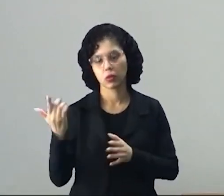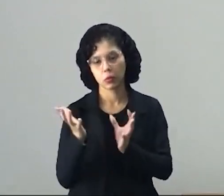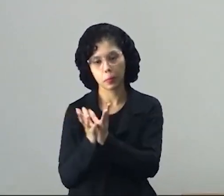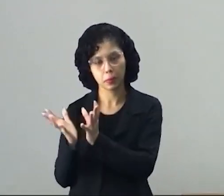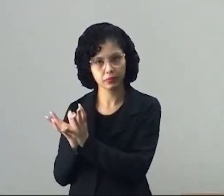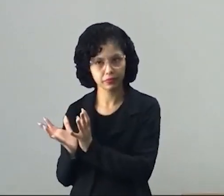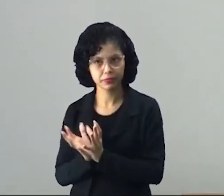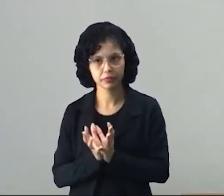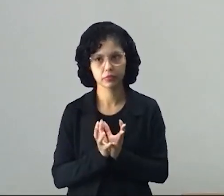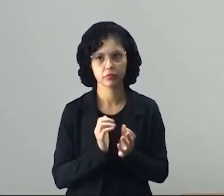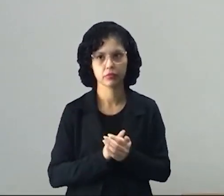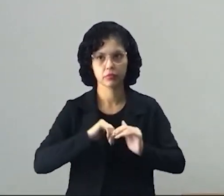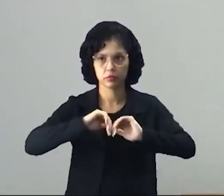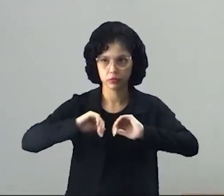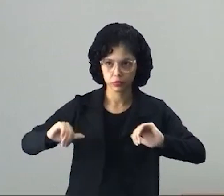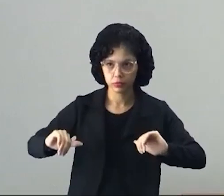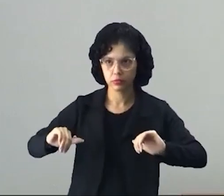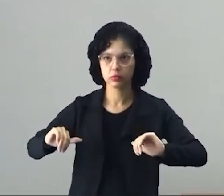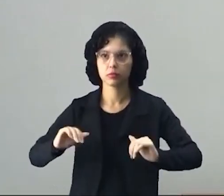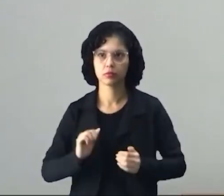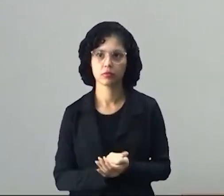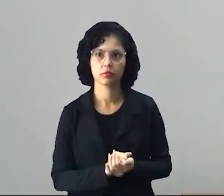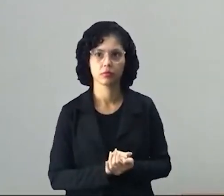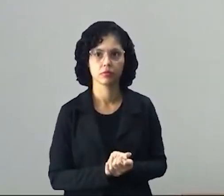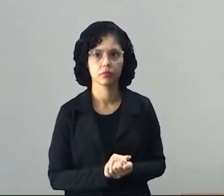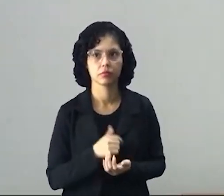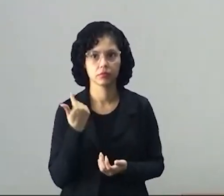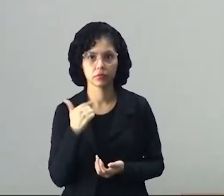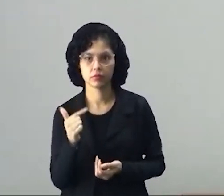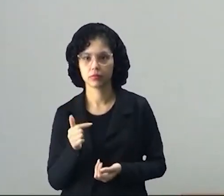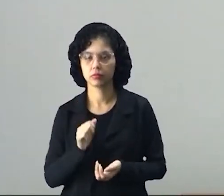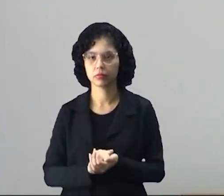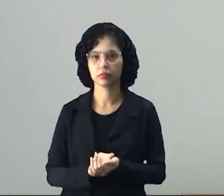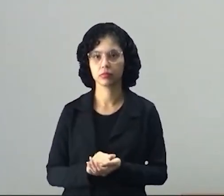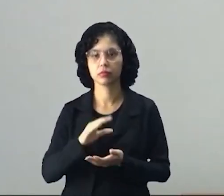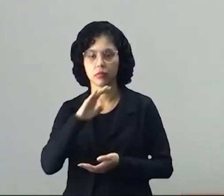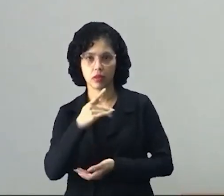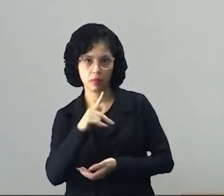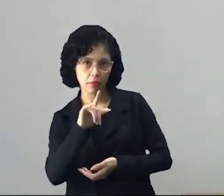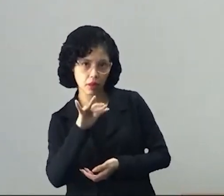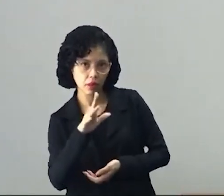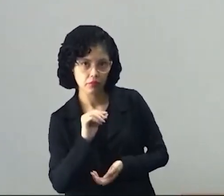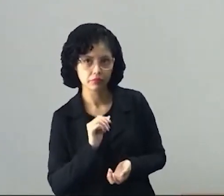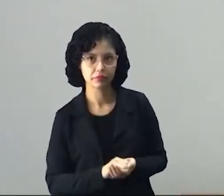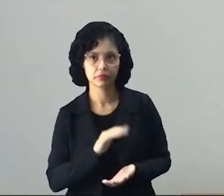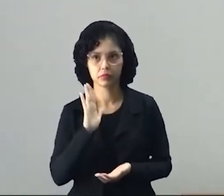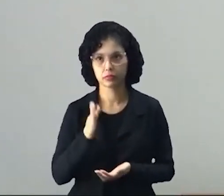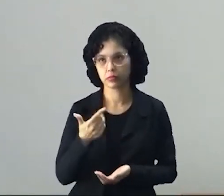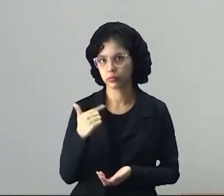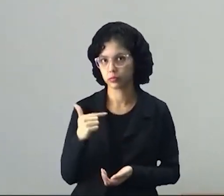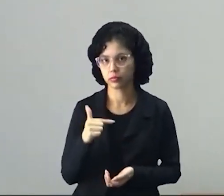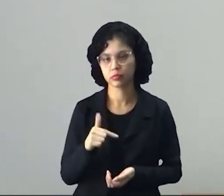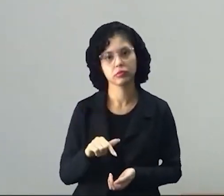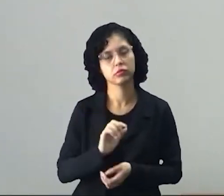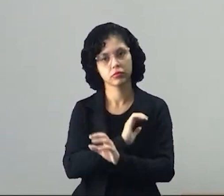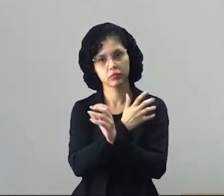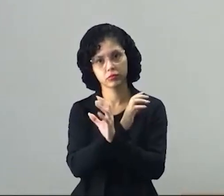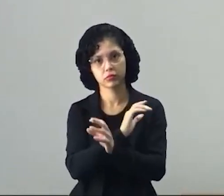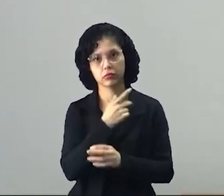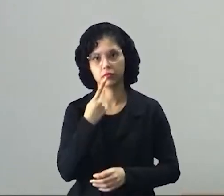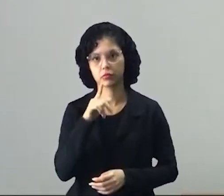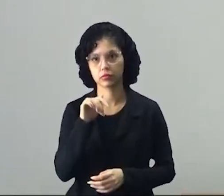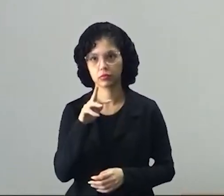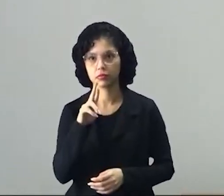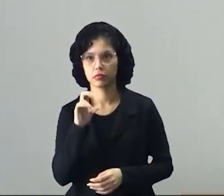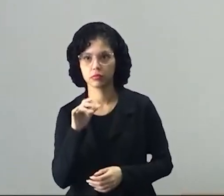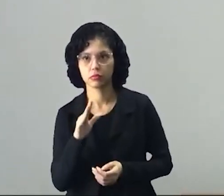grupo separado. Então, por exemplo, os mamíferos não vão ter penas, vão ter pelos. Mamíferos já não têm ossos pneumáticos. A gente vai ter,